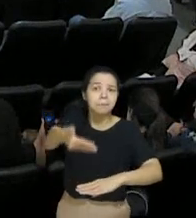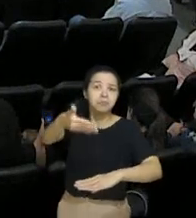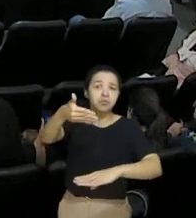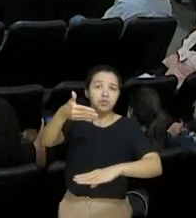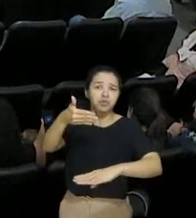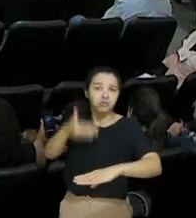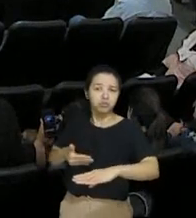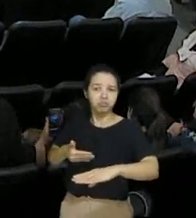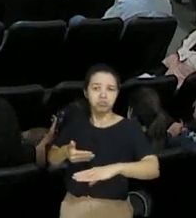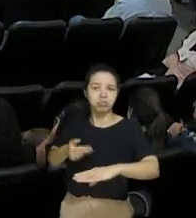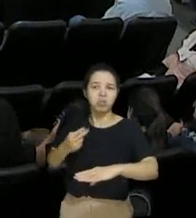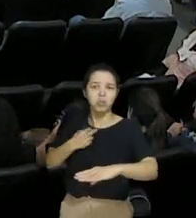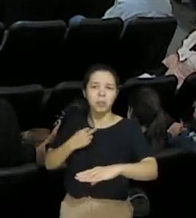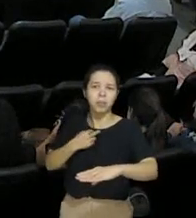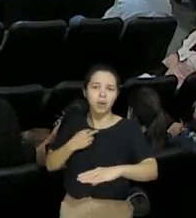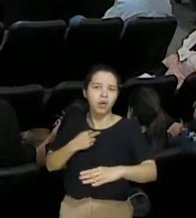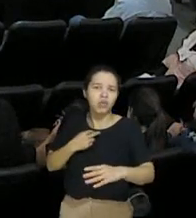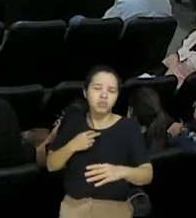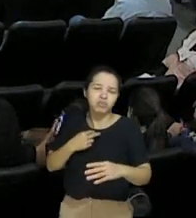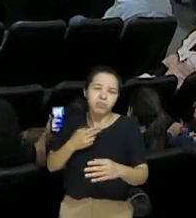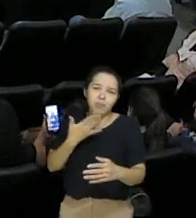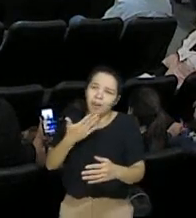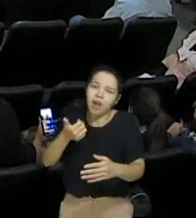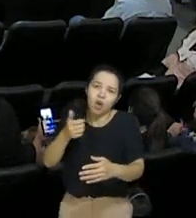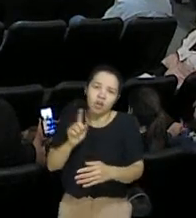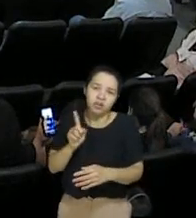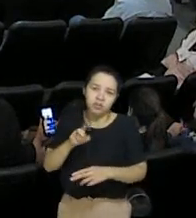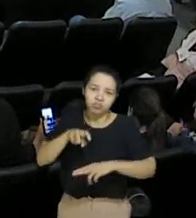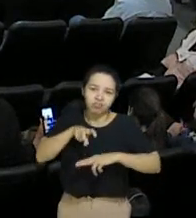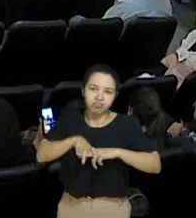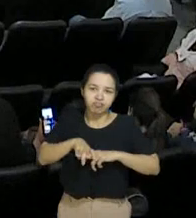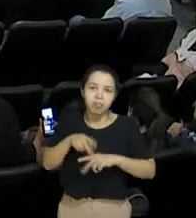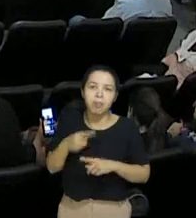que não pode, né? Não recomendamos.